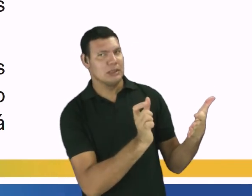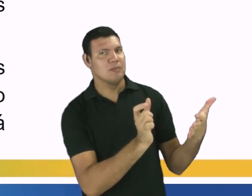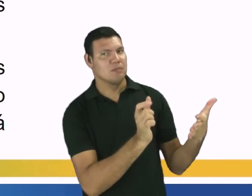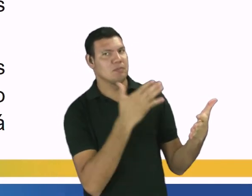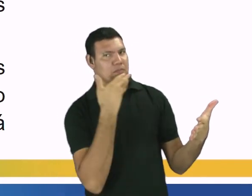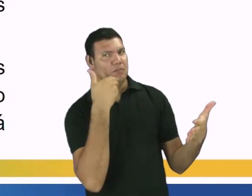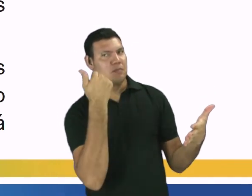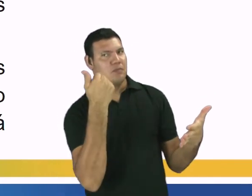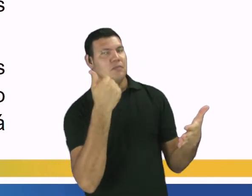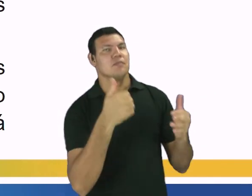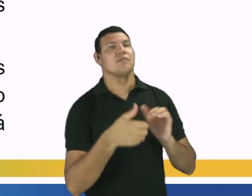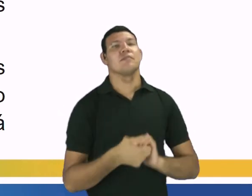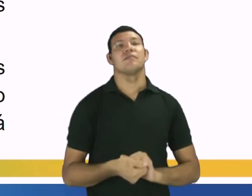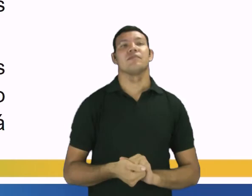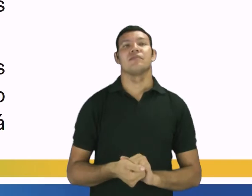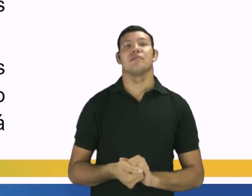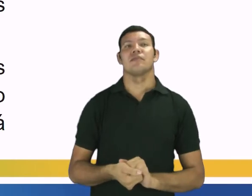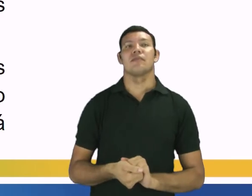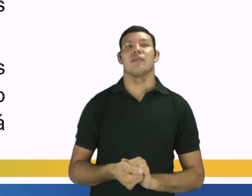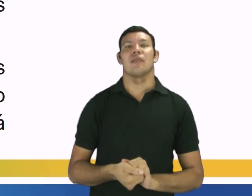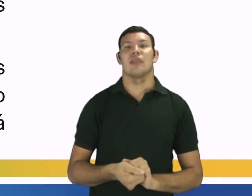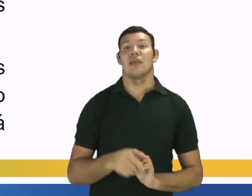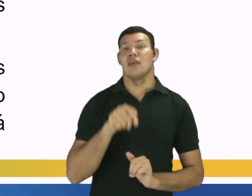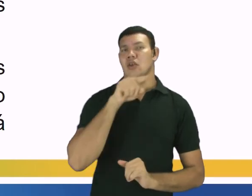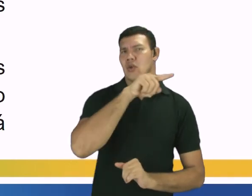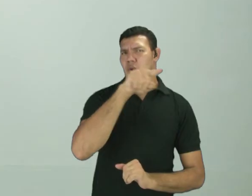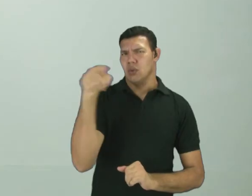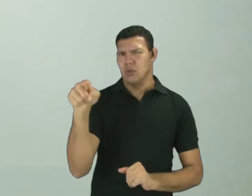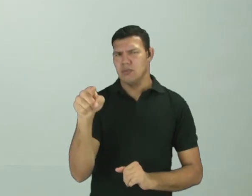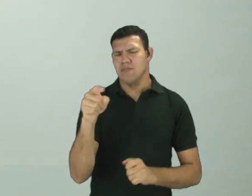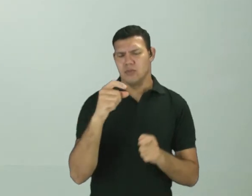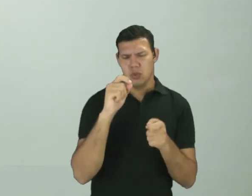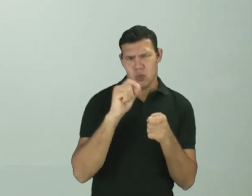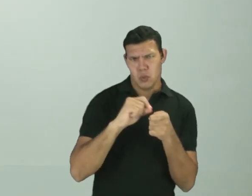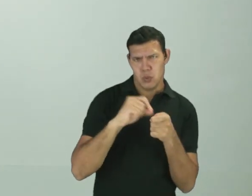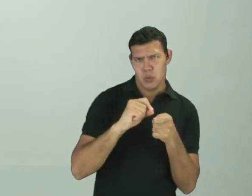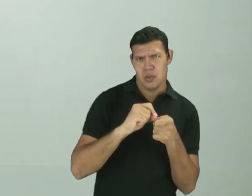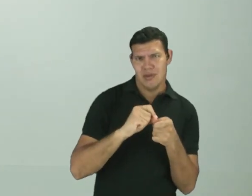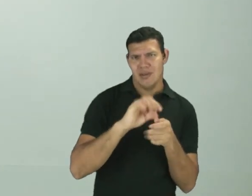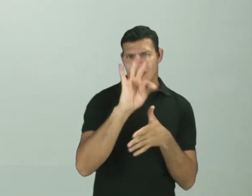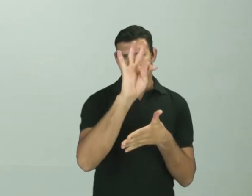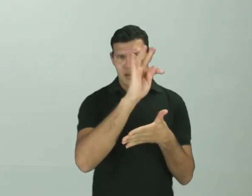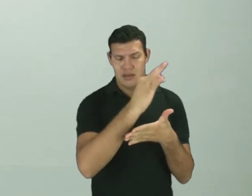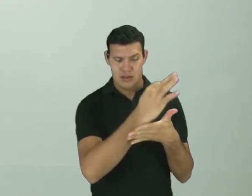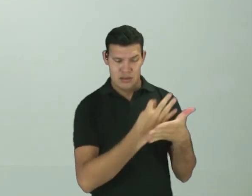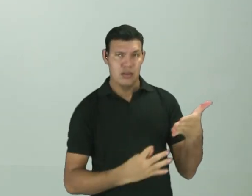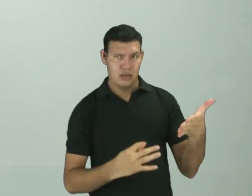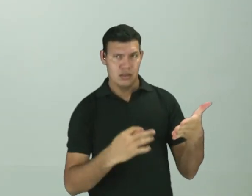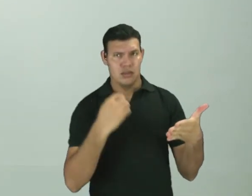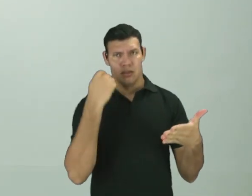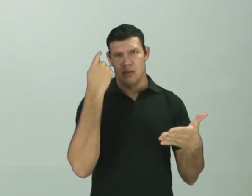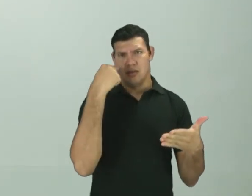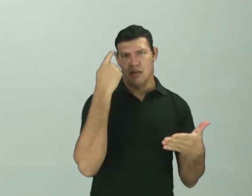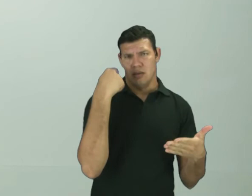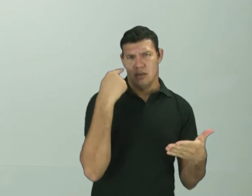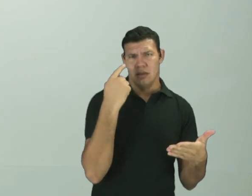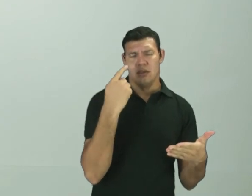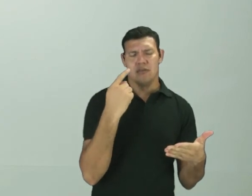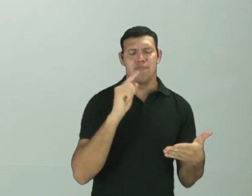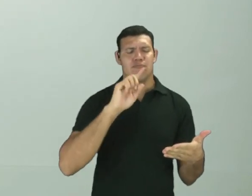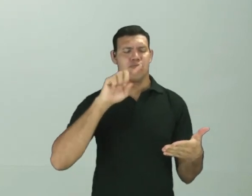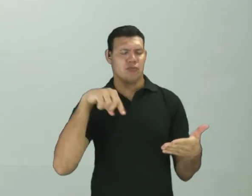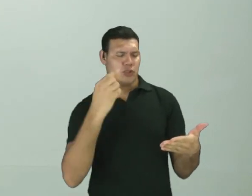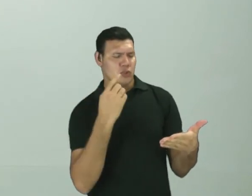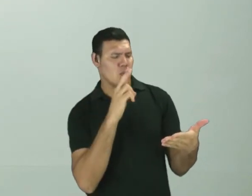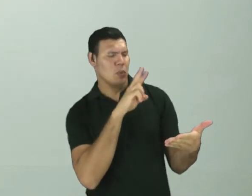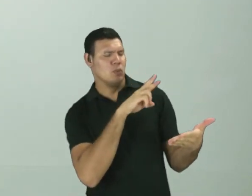isso. Importante, pessoal, se você vai produzir um texto em espanhol, você tem que fazer ele, depois você precisa